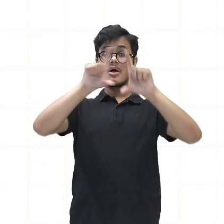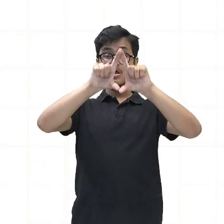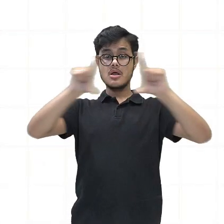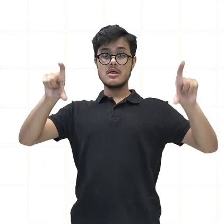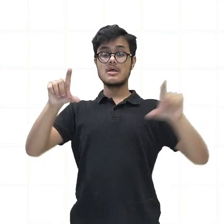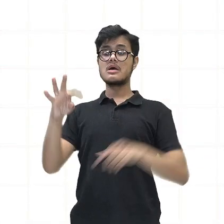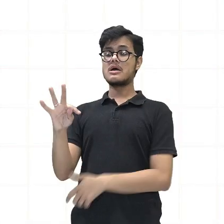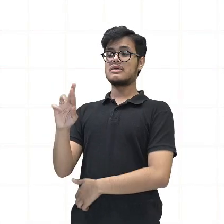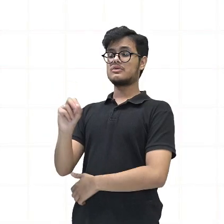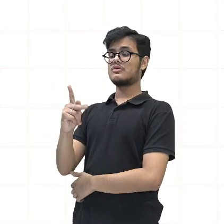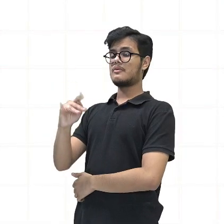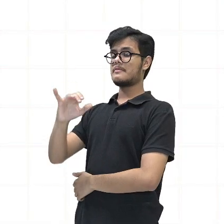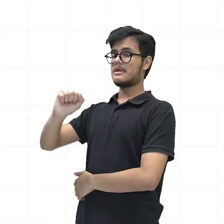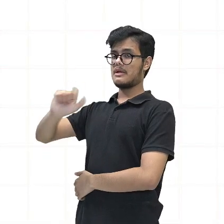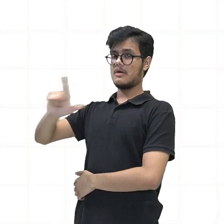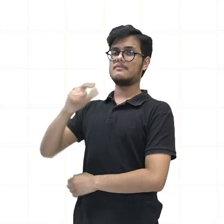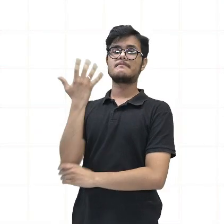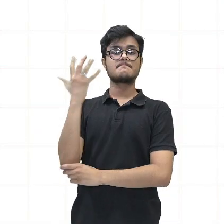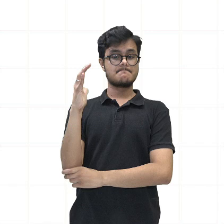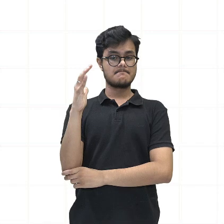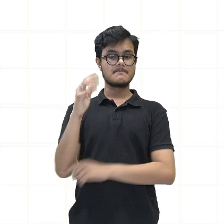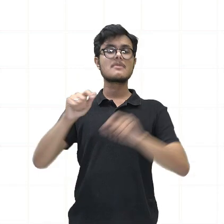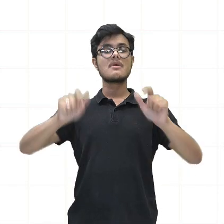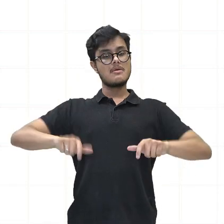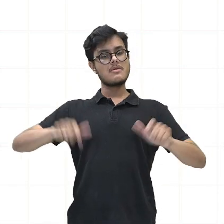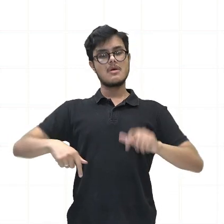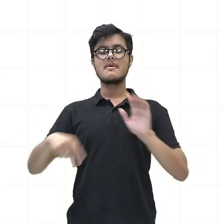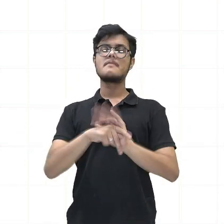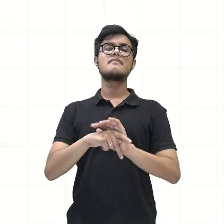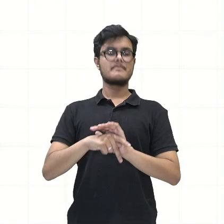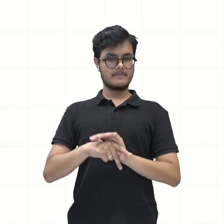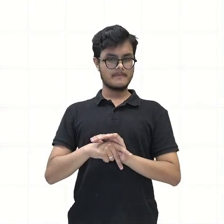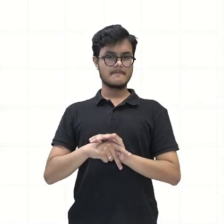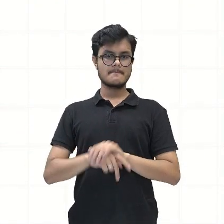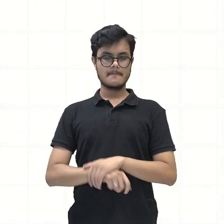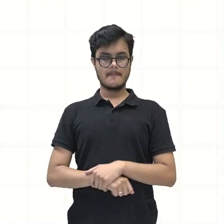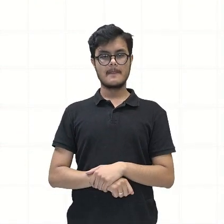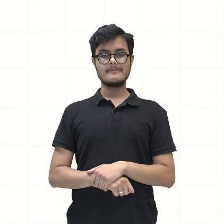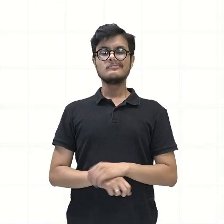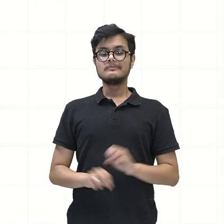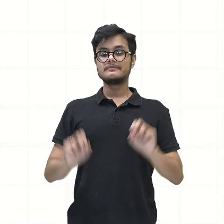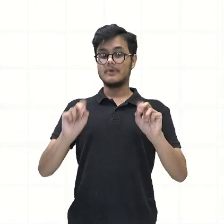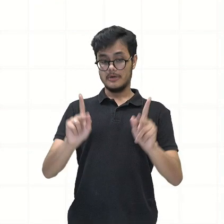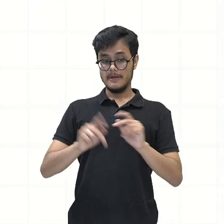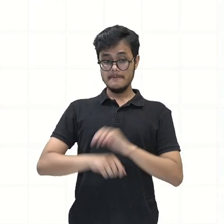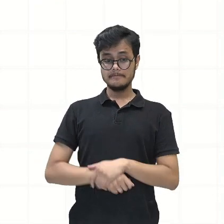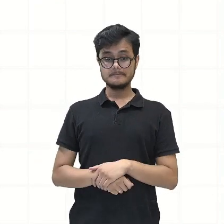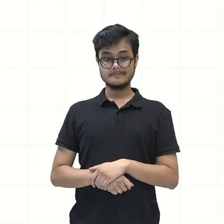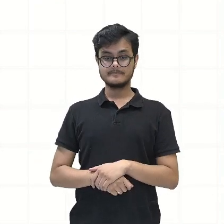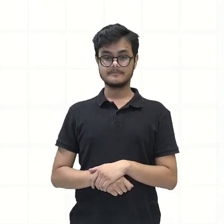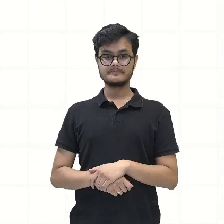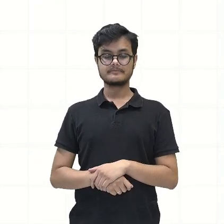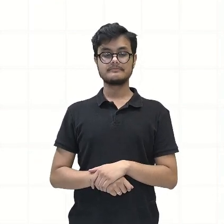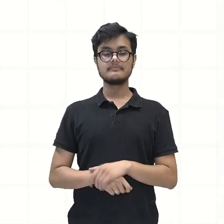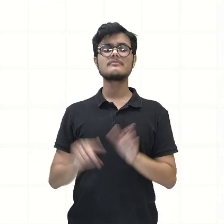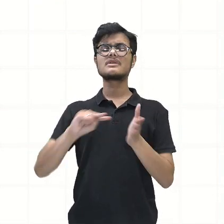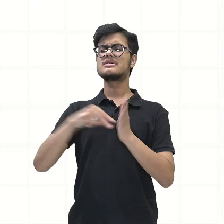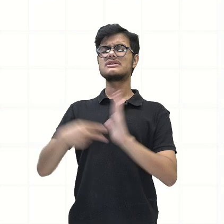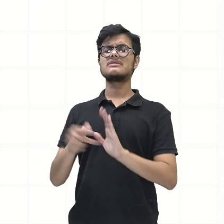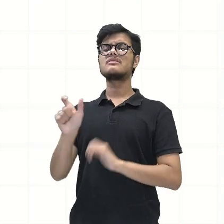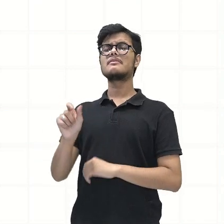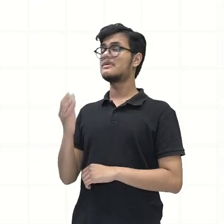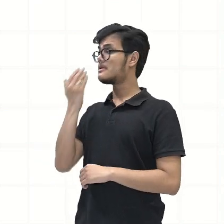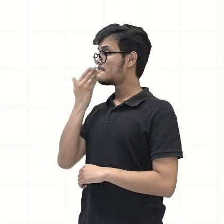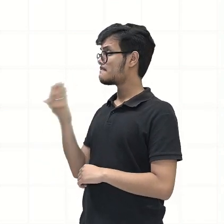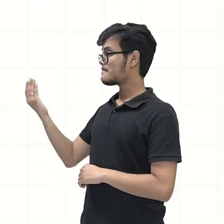brasileiro está situada aqui na zona intertropical, ou seja, está entre